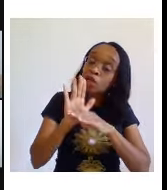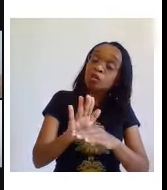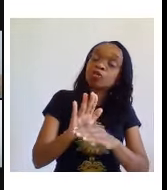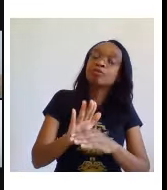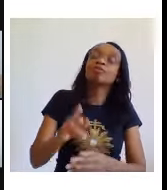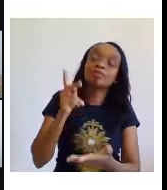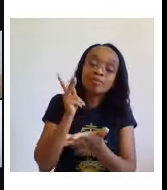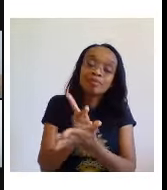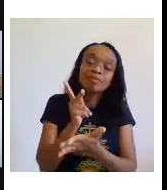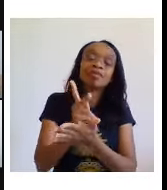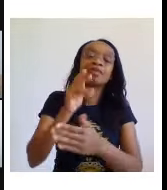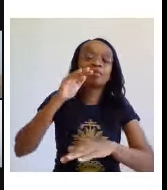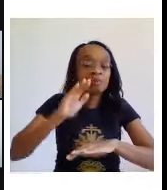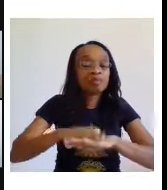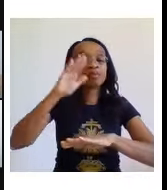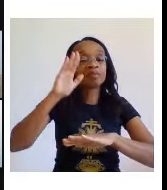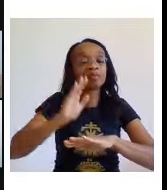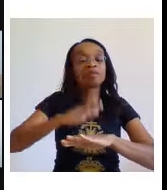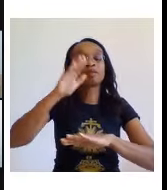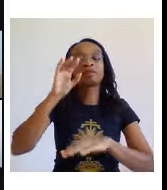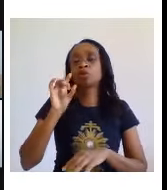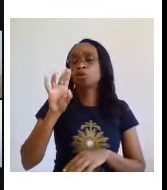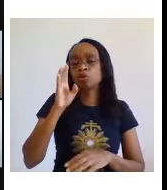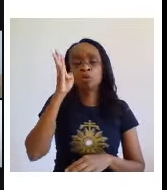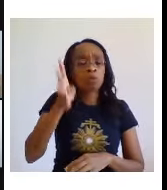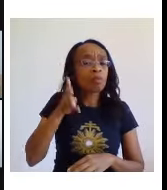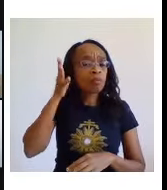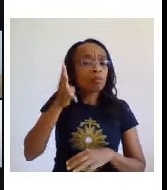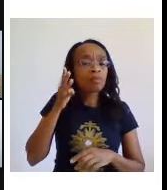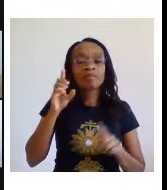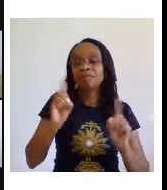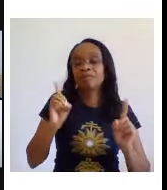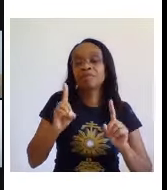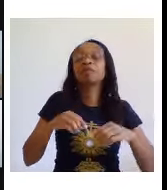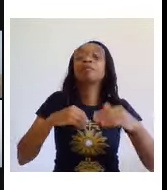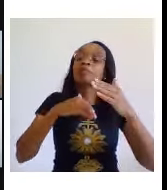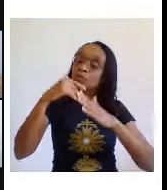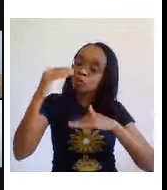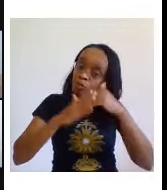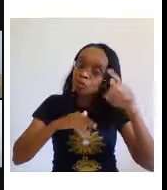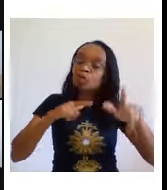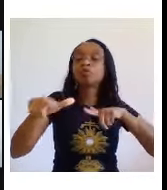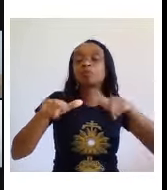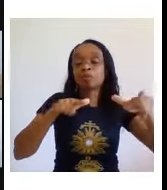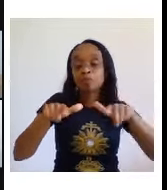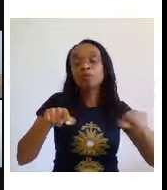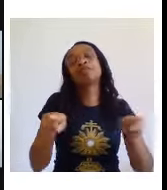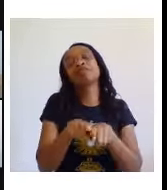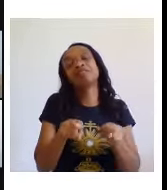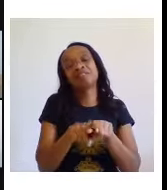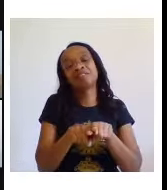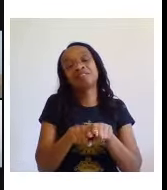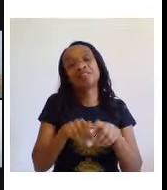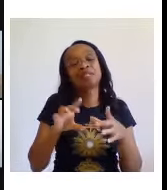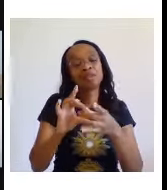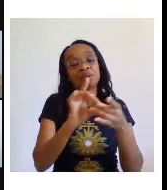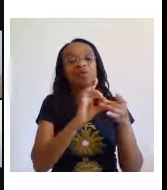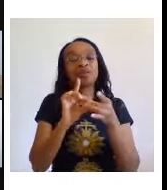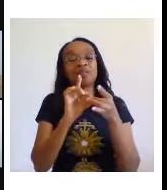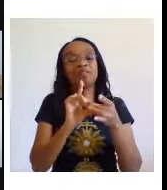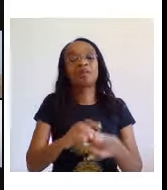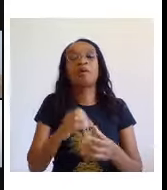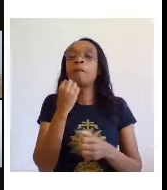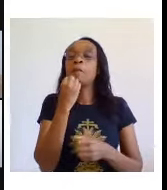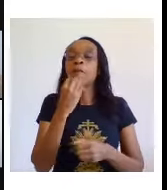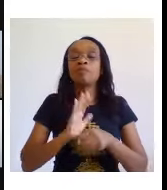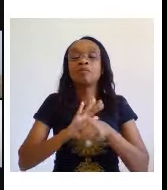cada vez mais, e não só com as palestras, mas com gestos concretos também, né? E me juntar a vocês. Boa